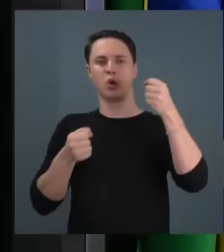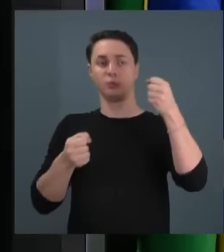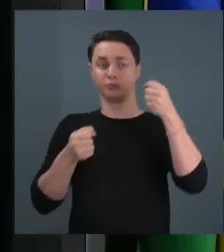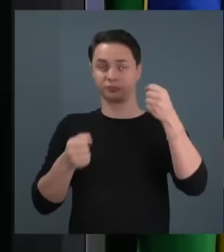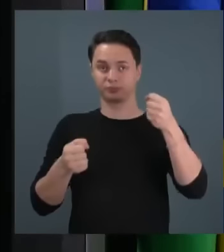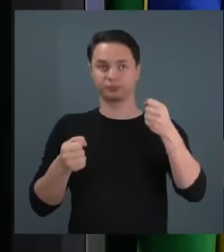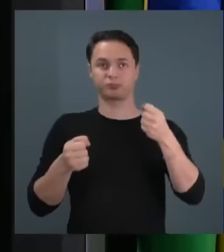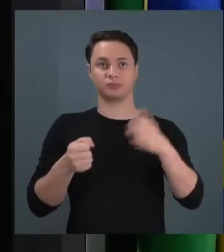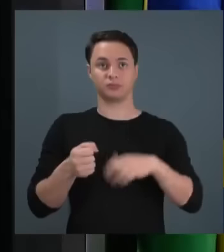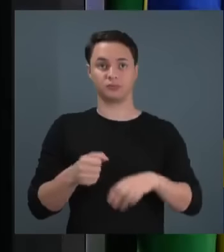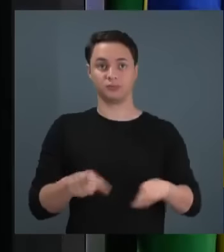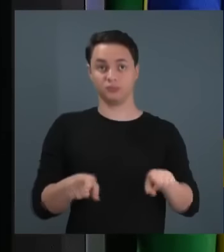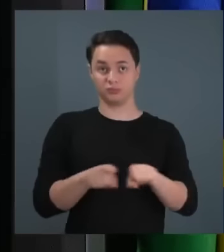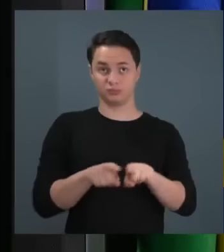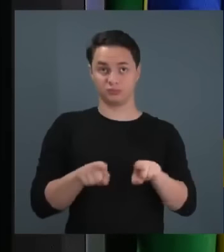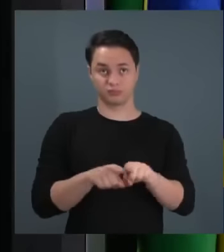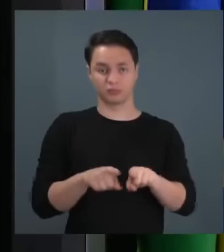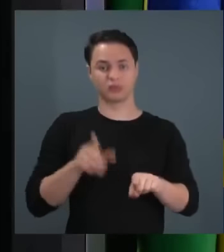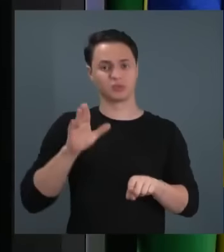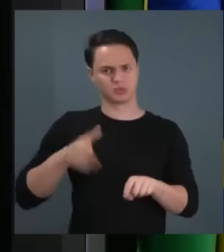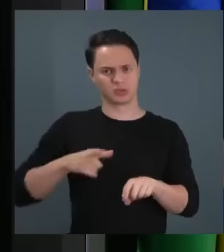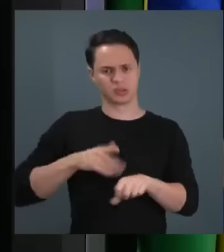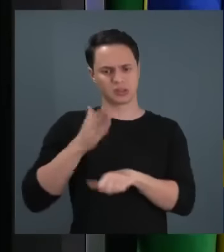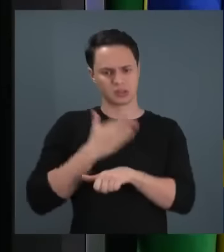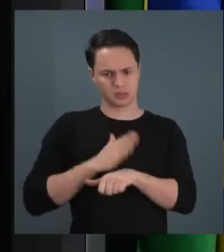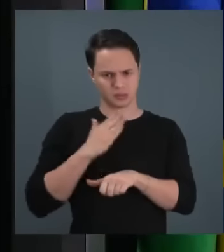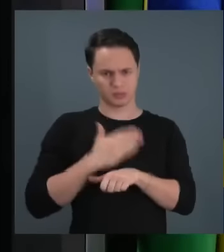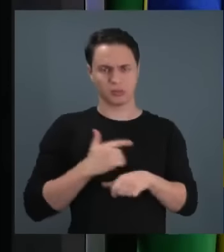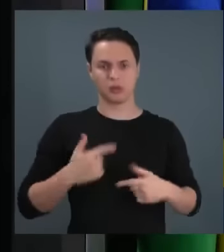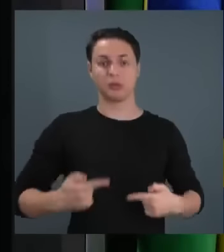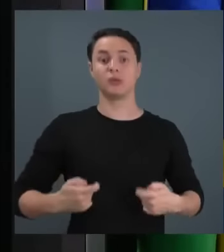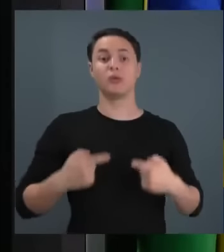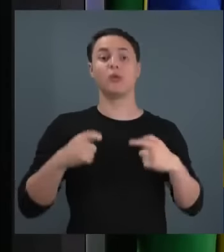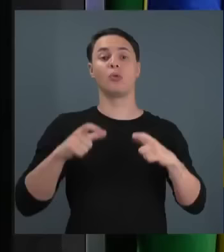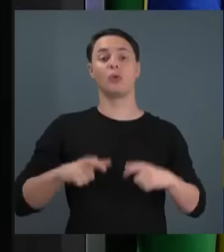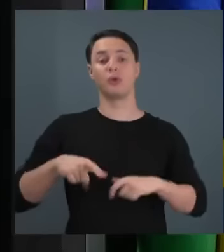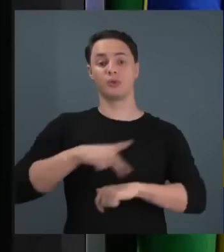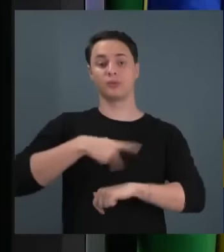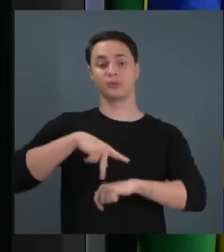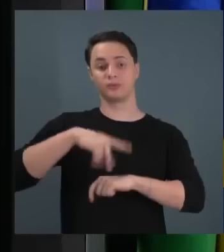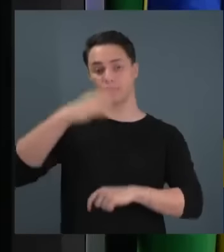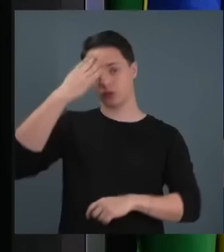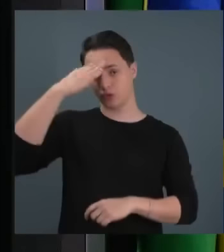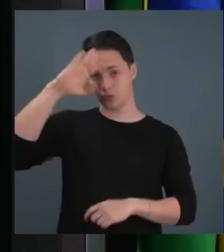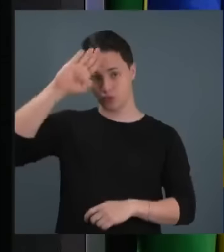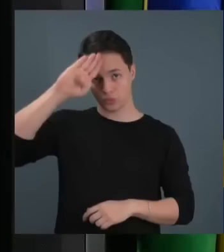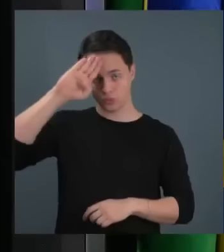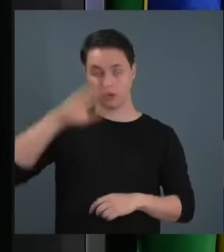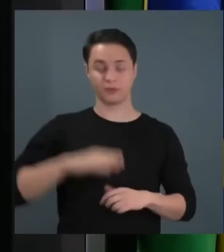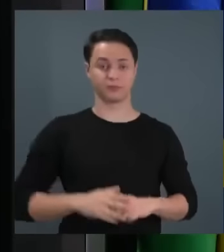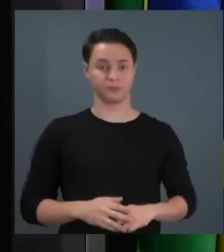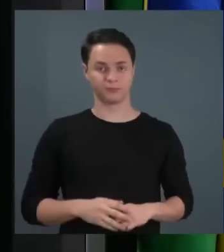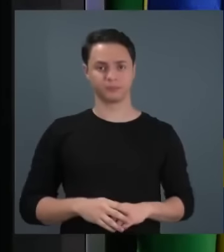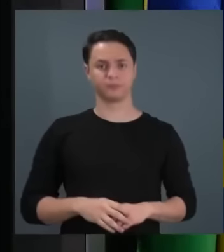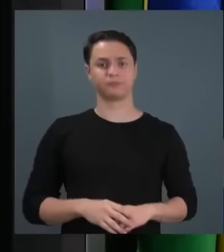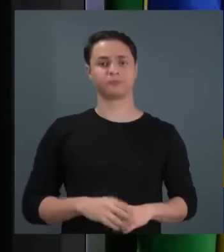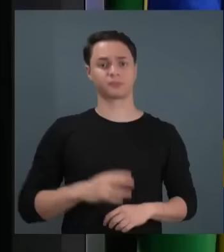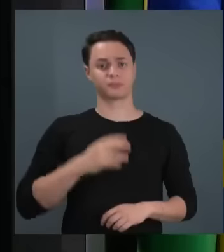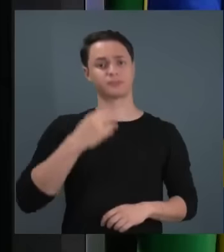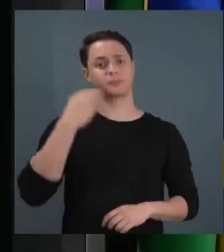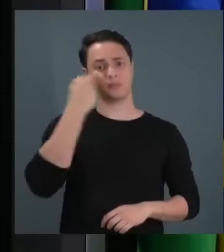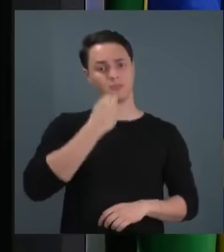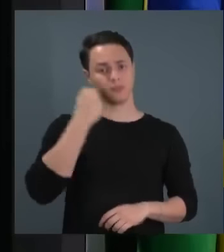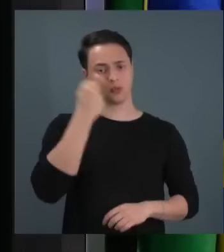tinham recebido, inclusive, treinamento de guerrilhas em Cuba. Tinham experiência em organização